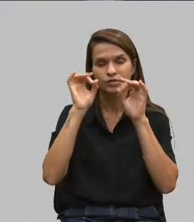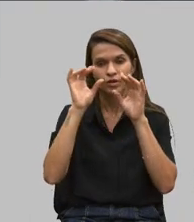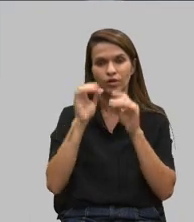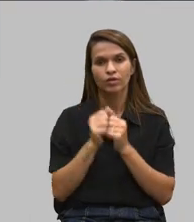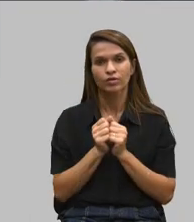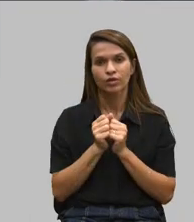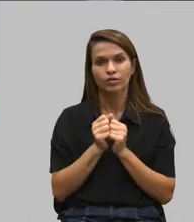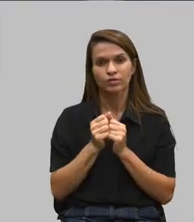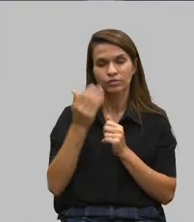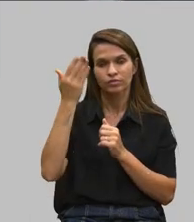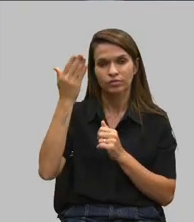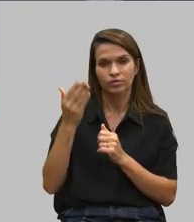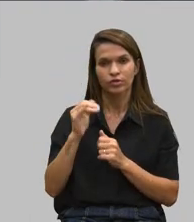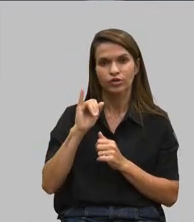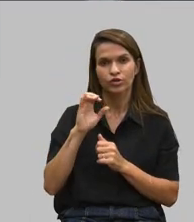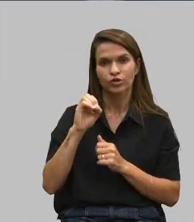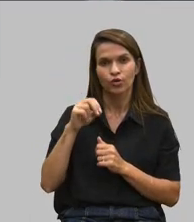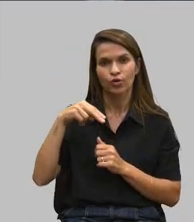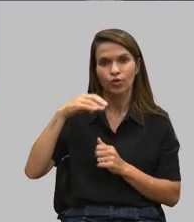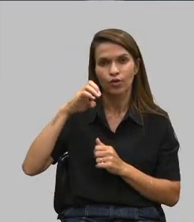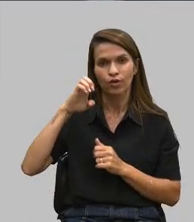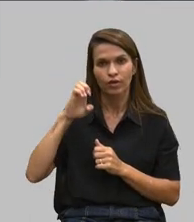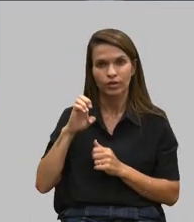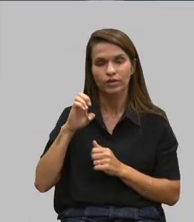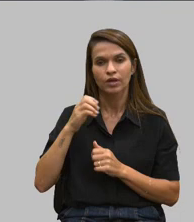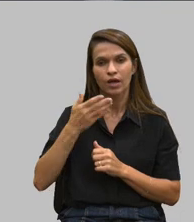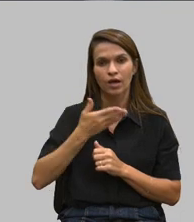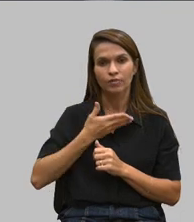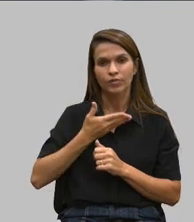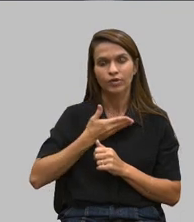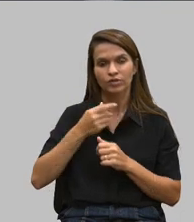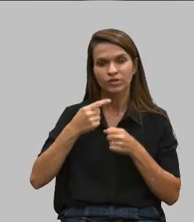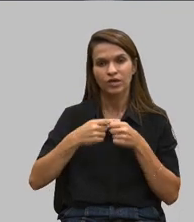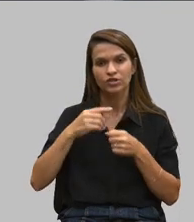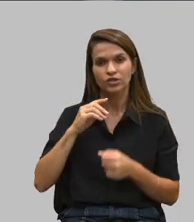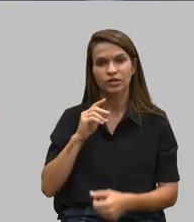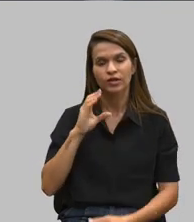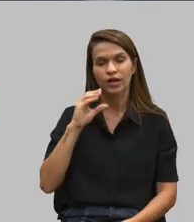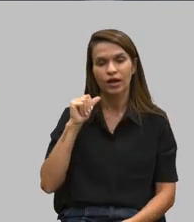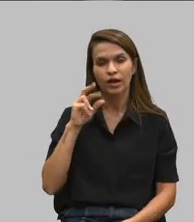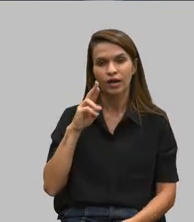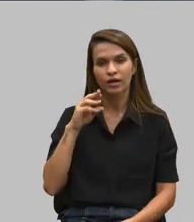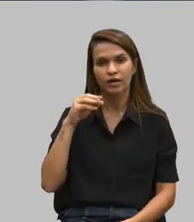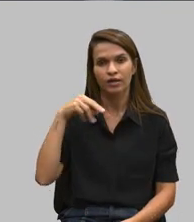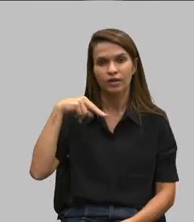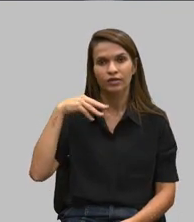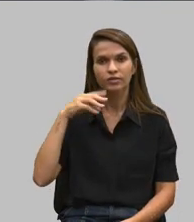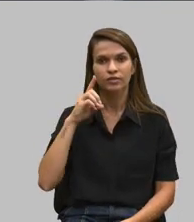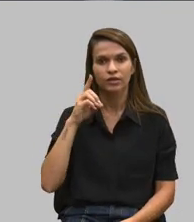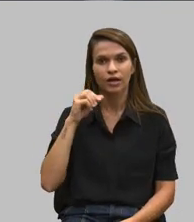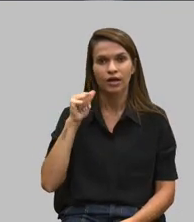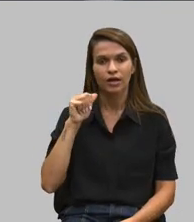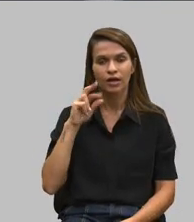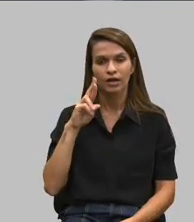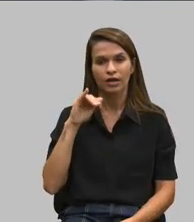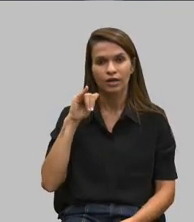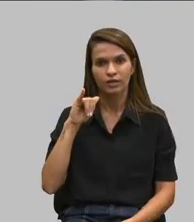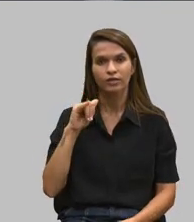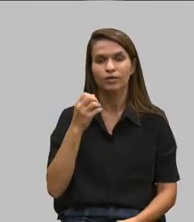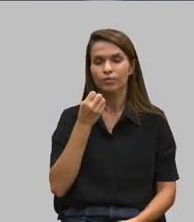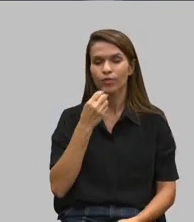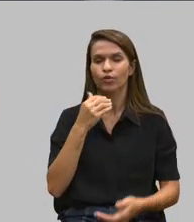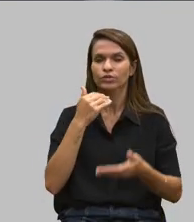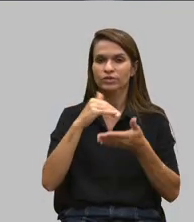ilustríssima deputada Eon Pinheiro amiga de Carandaí Que bom secretário Fábio de saúde que bom secretário